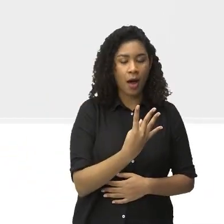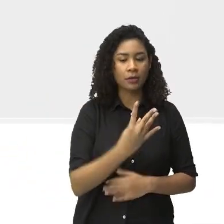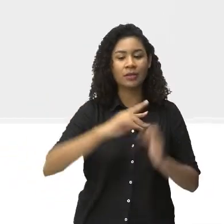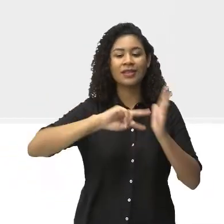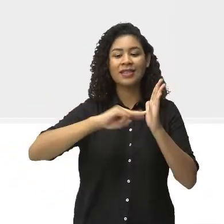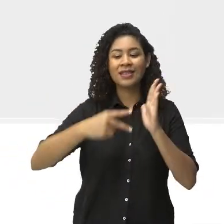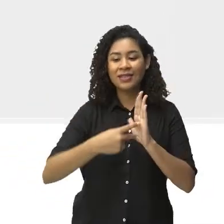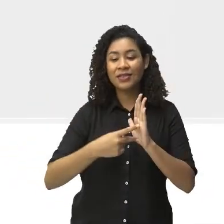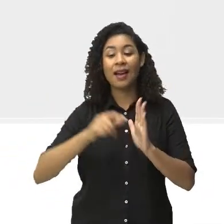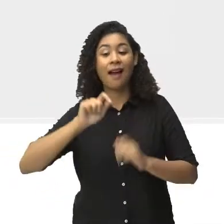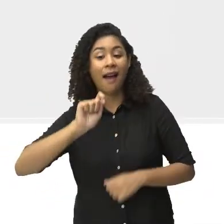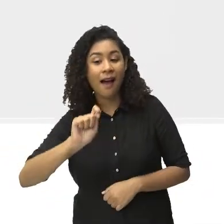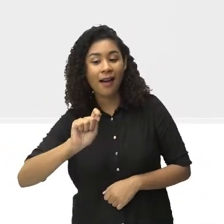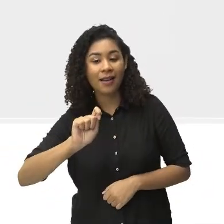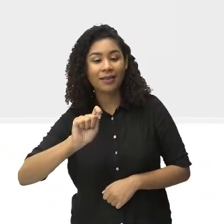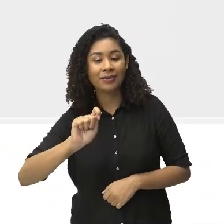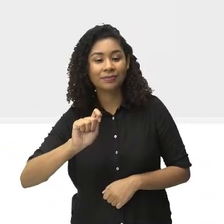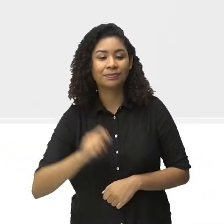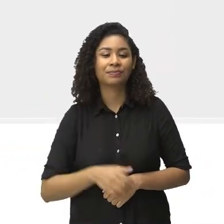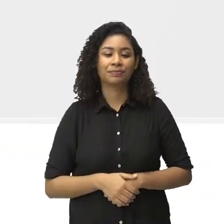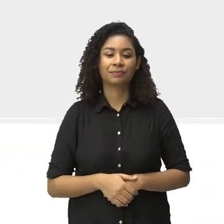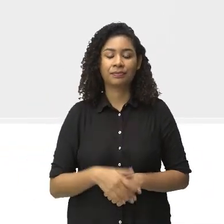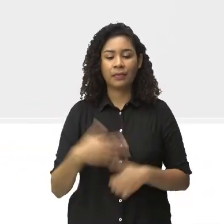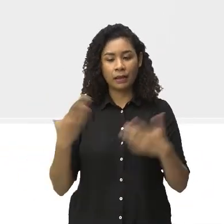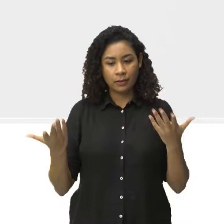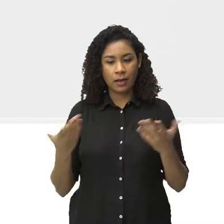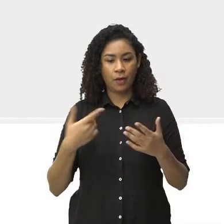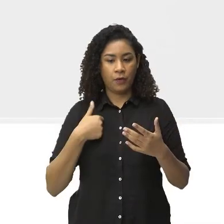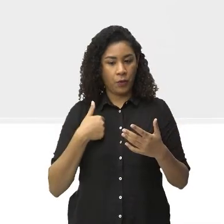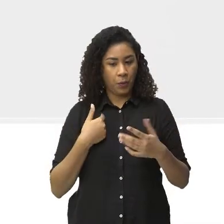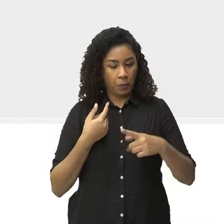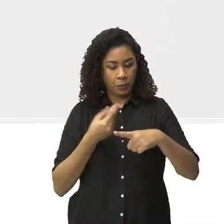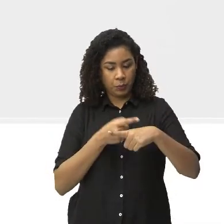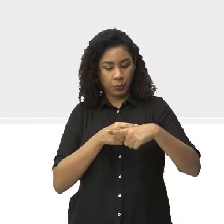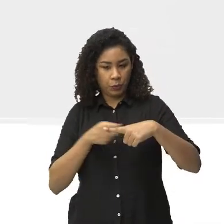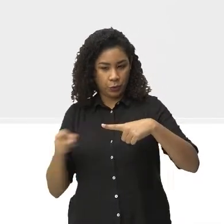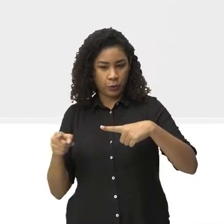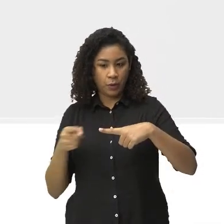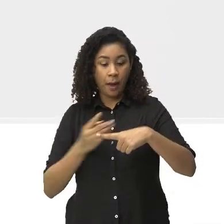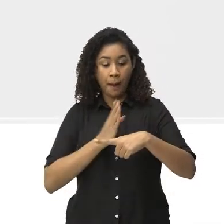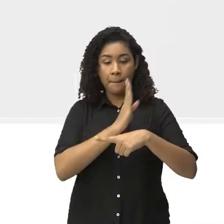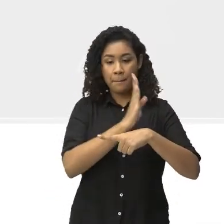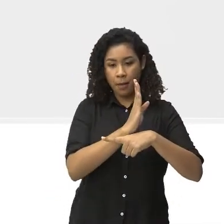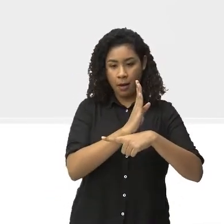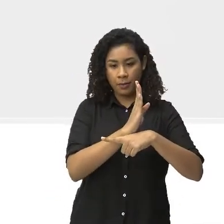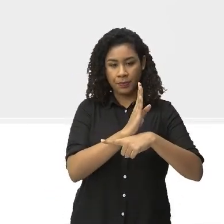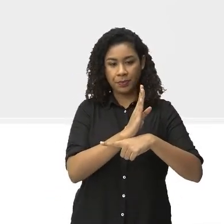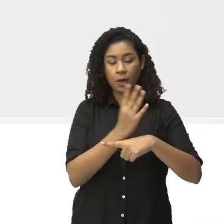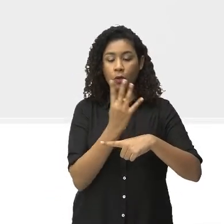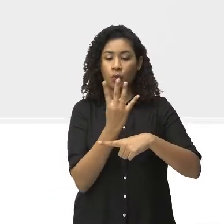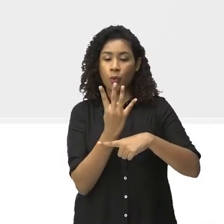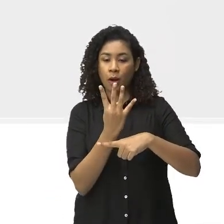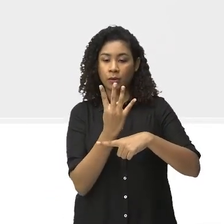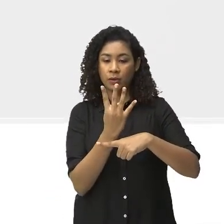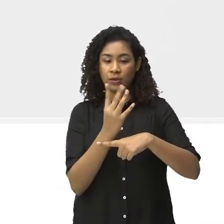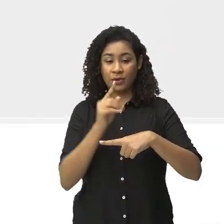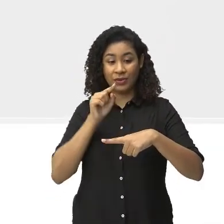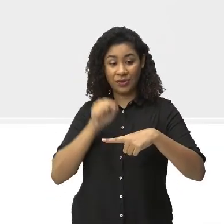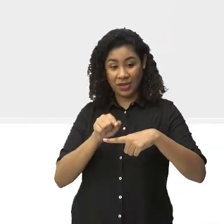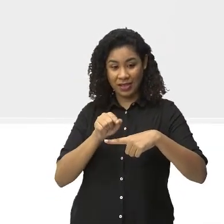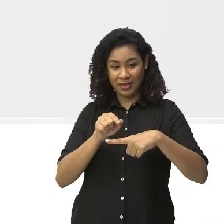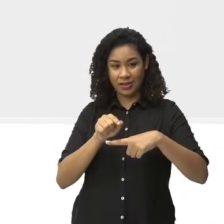lugar aqui de A, vamos substituir o 4, então. 4 vezes... Quem é x0